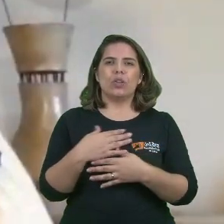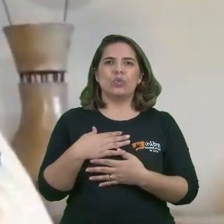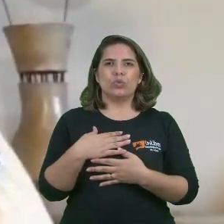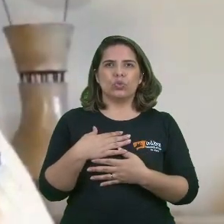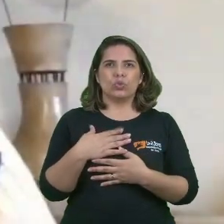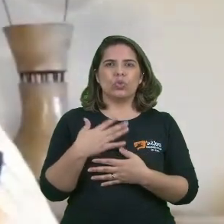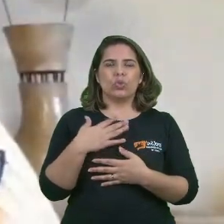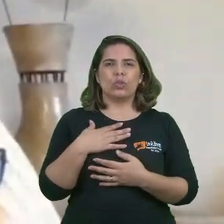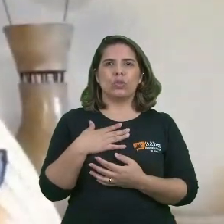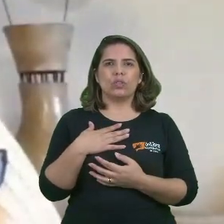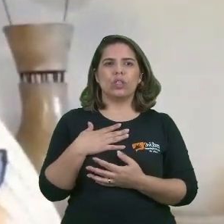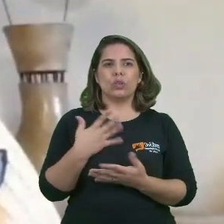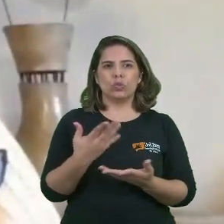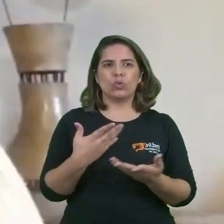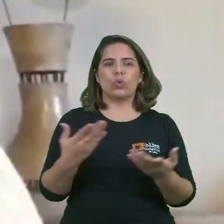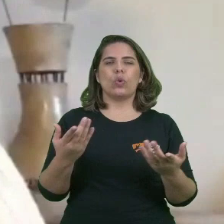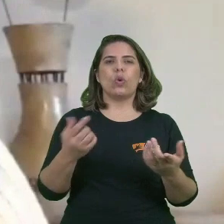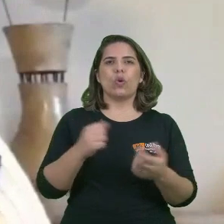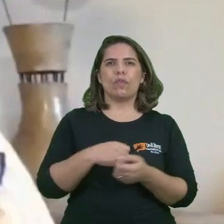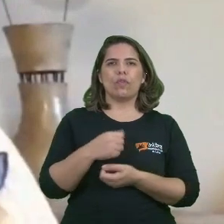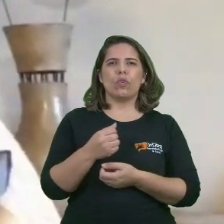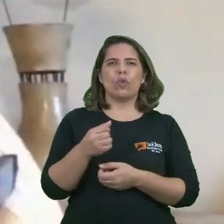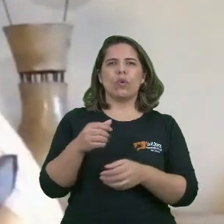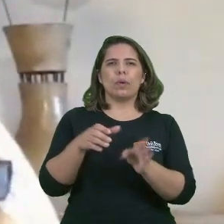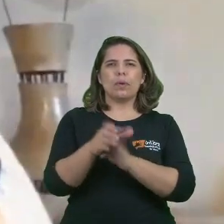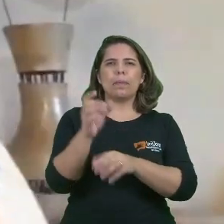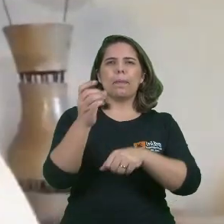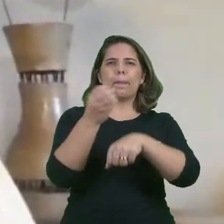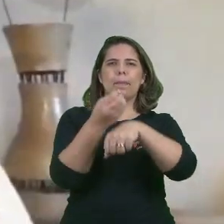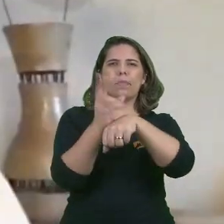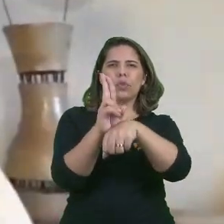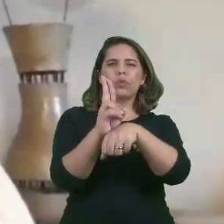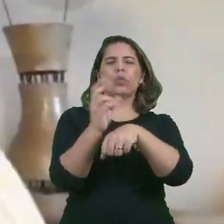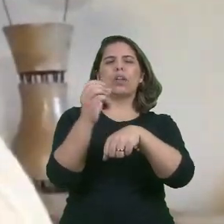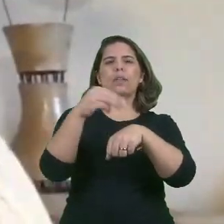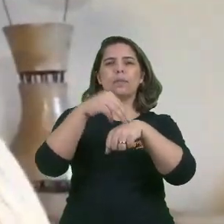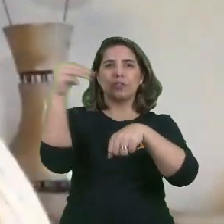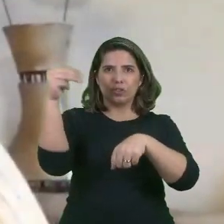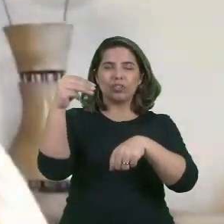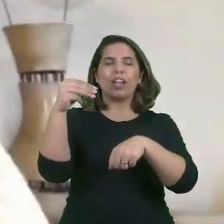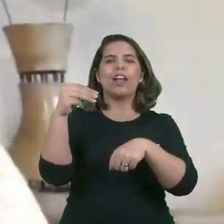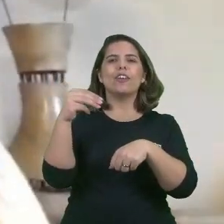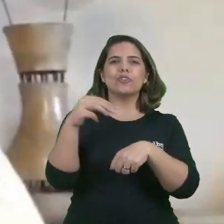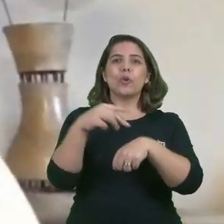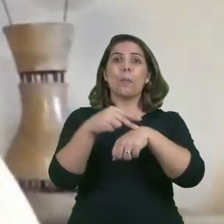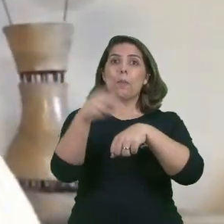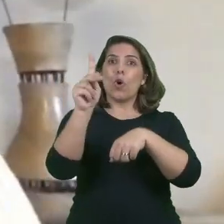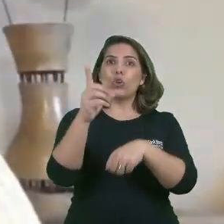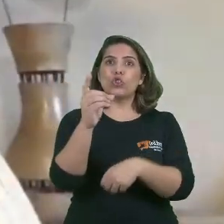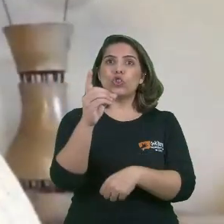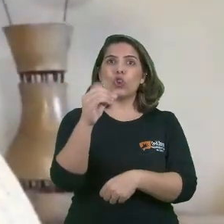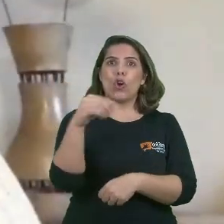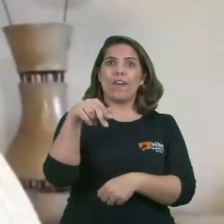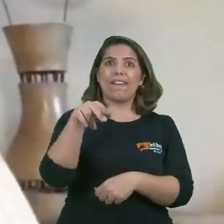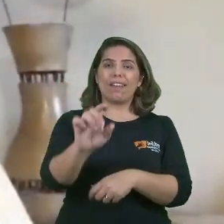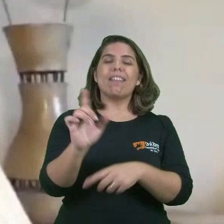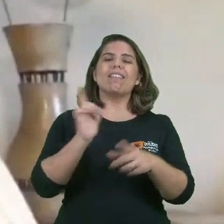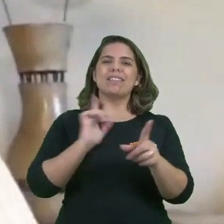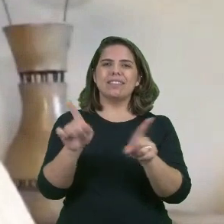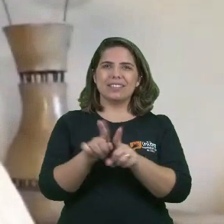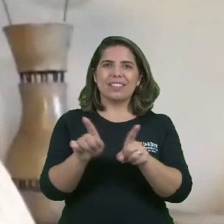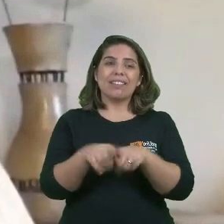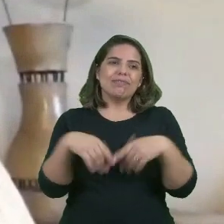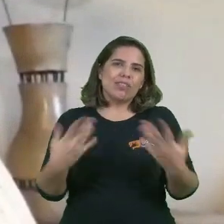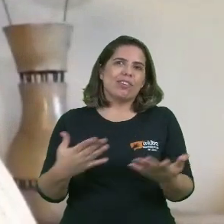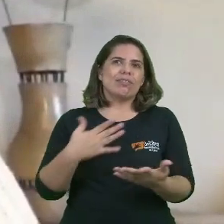estou fui dentro anda de Mestrado doutorado da professora Marli de pós-doc da professora menga